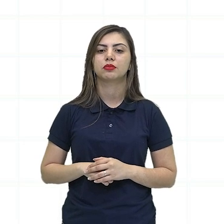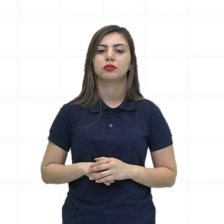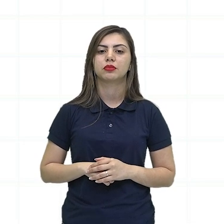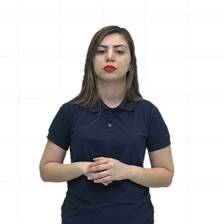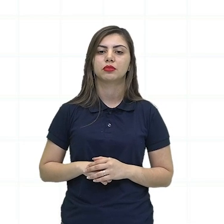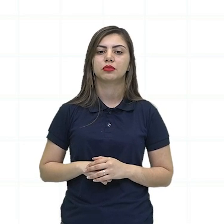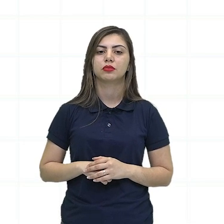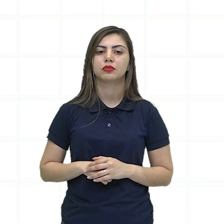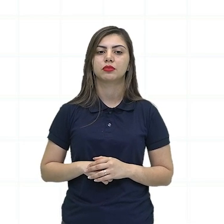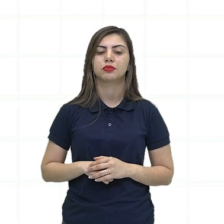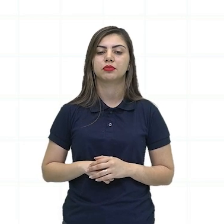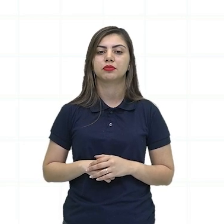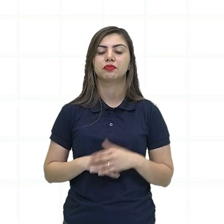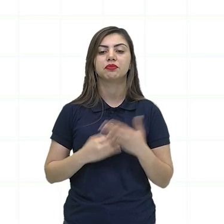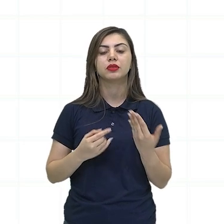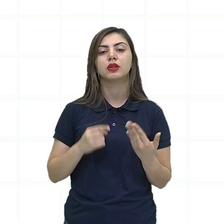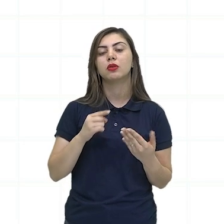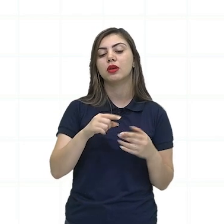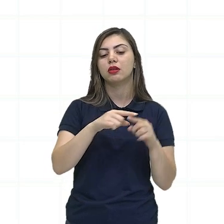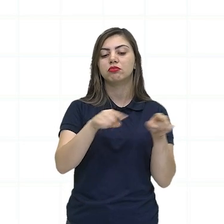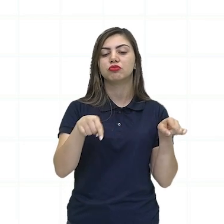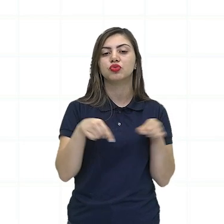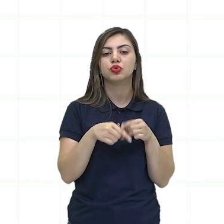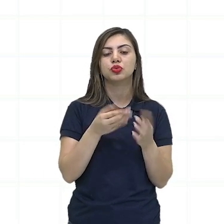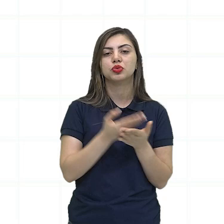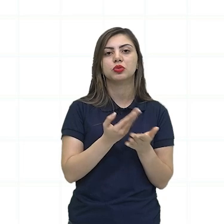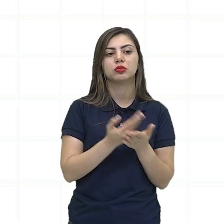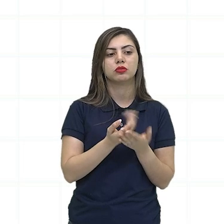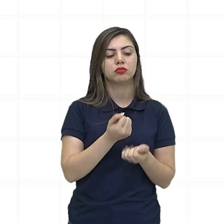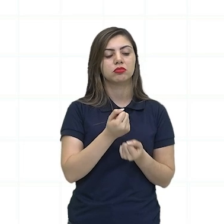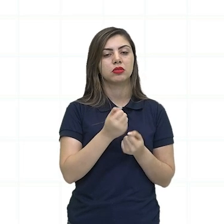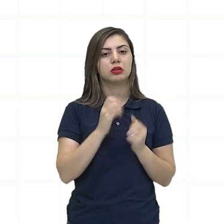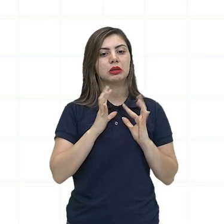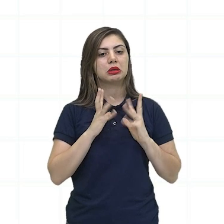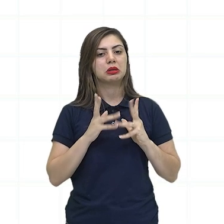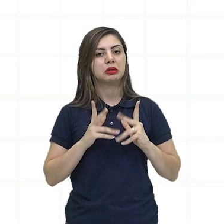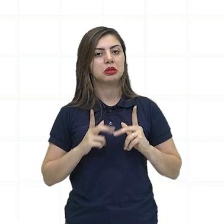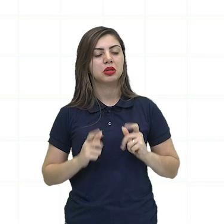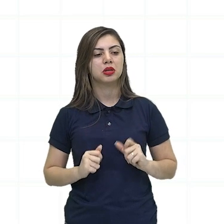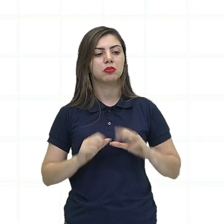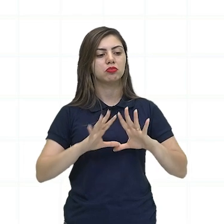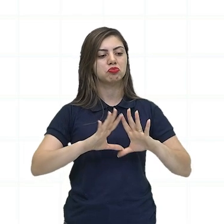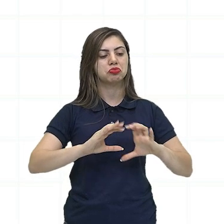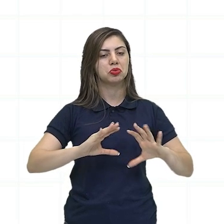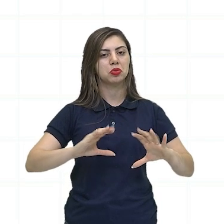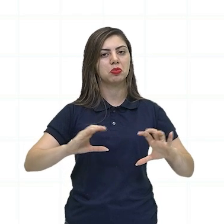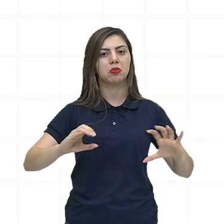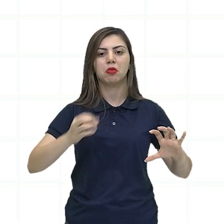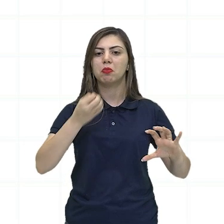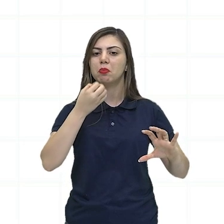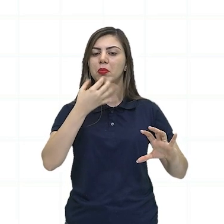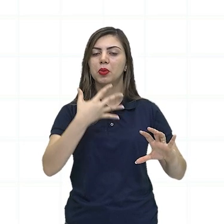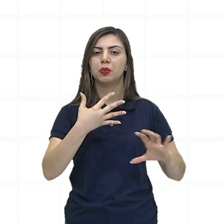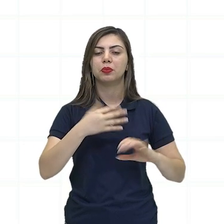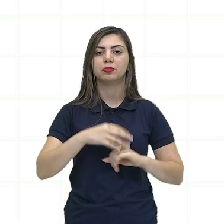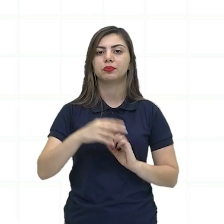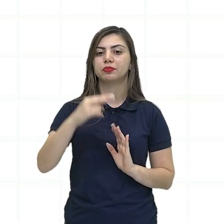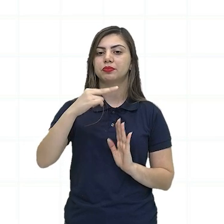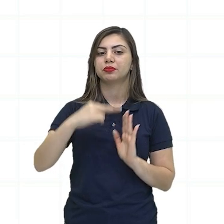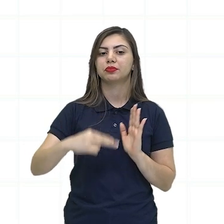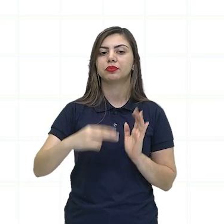comfortable, brilhantes e confortáveis, with modern technology. With